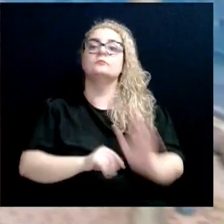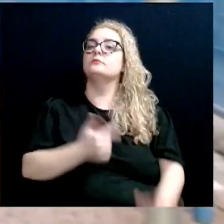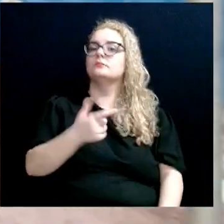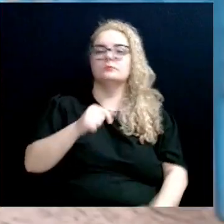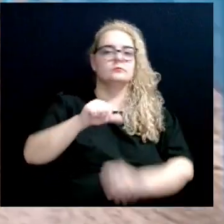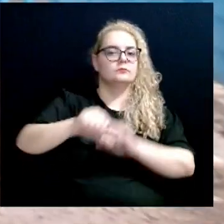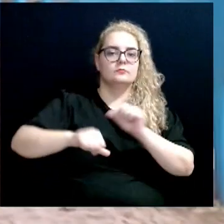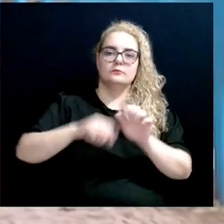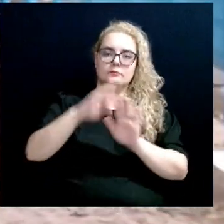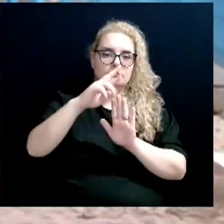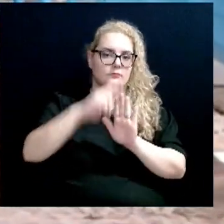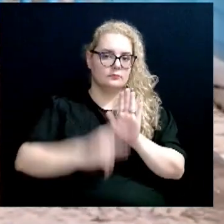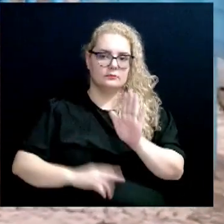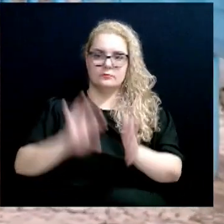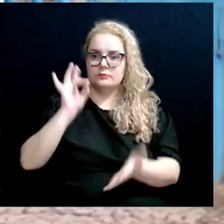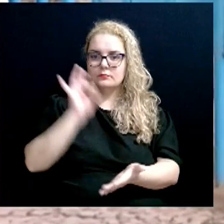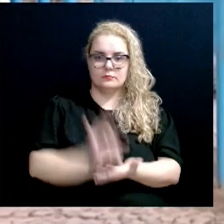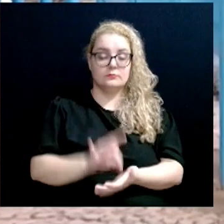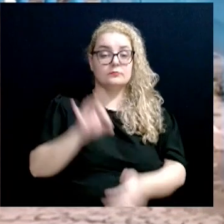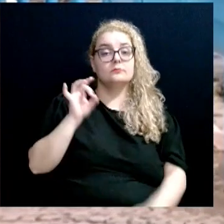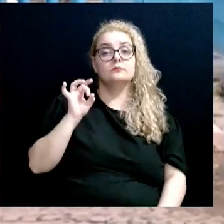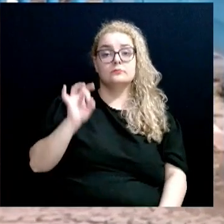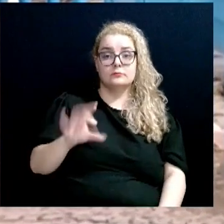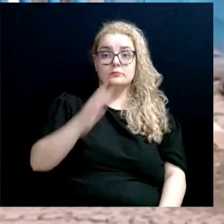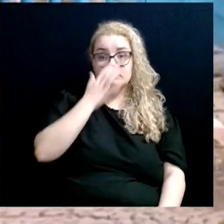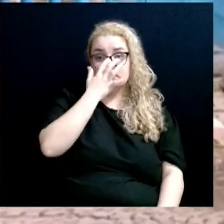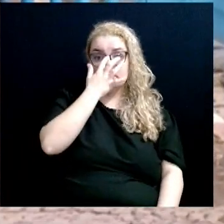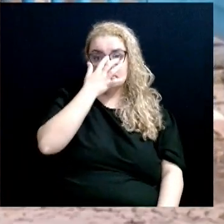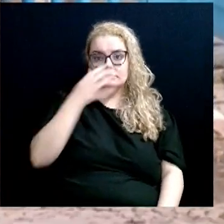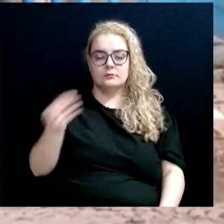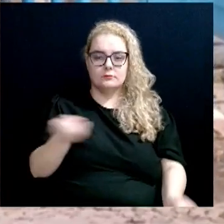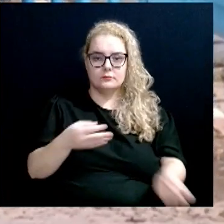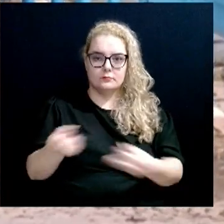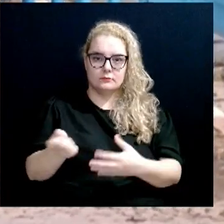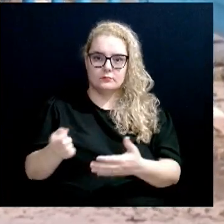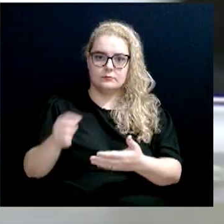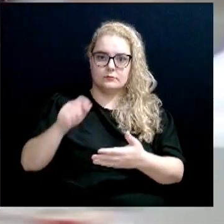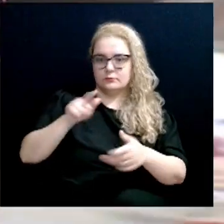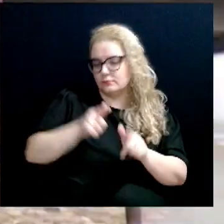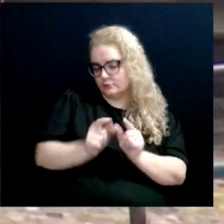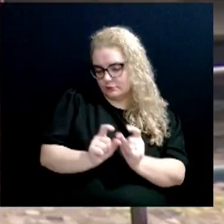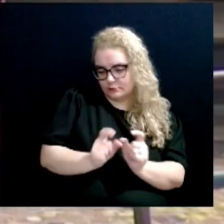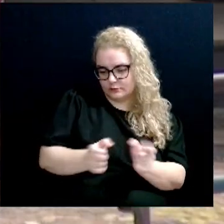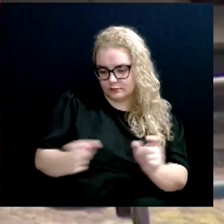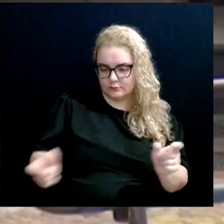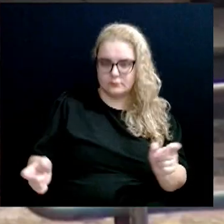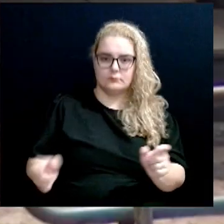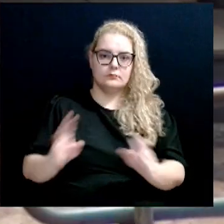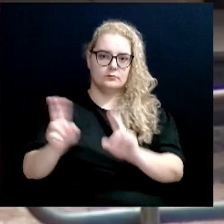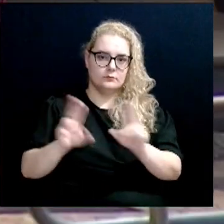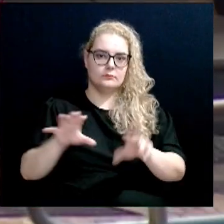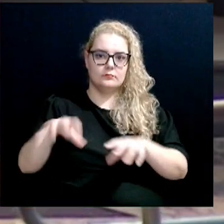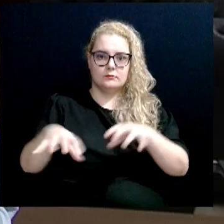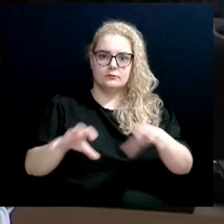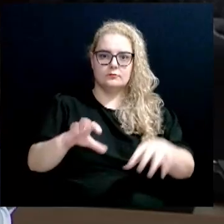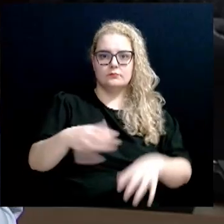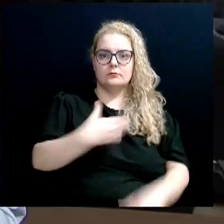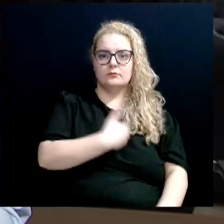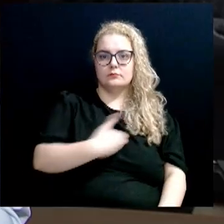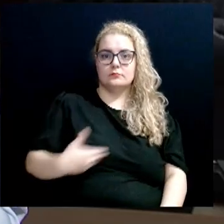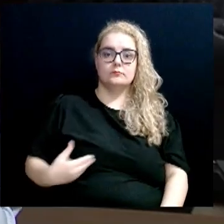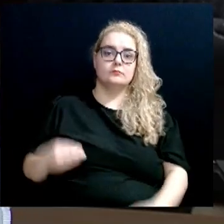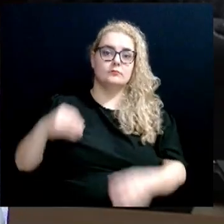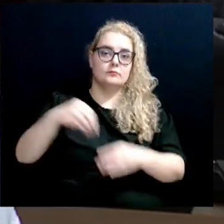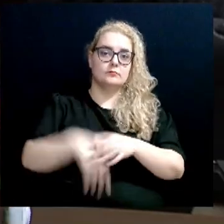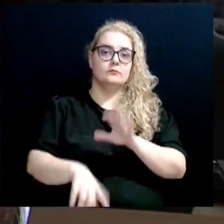original, apenas atualizações ortográficas e de nomes de órgãos públicos na forma prevista em lei federal. É um